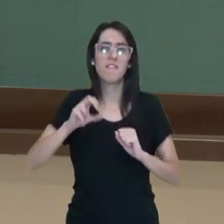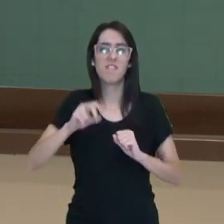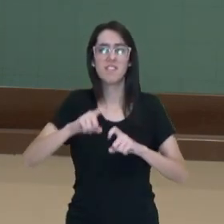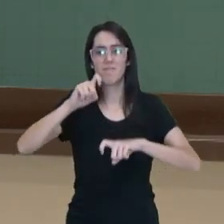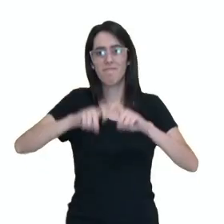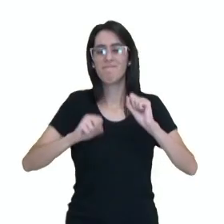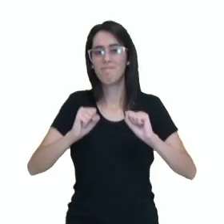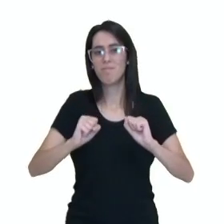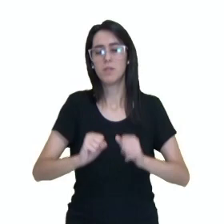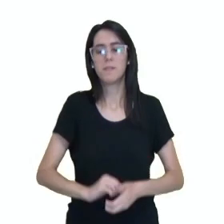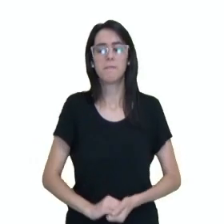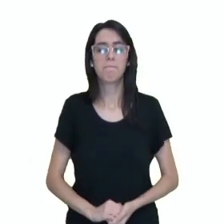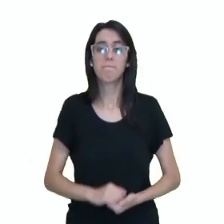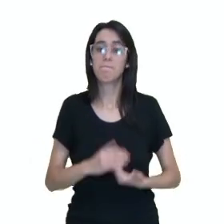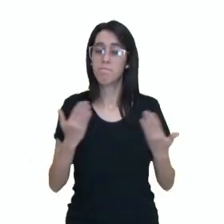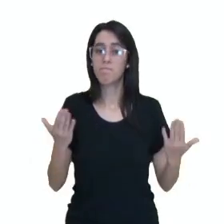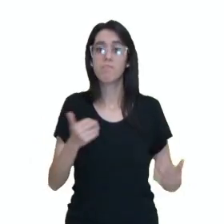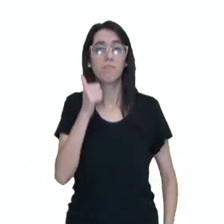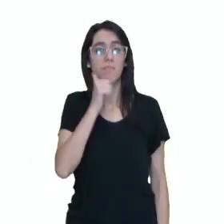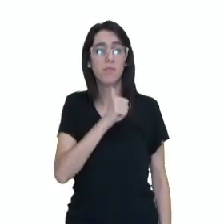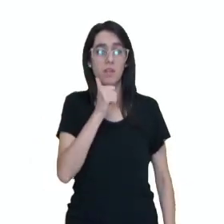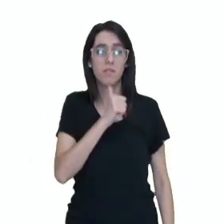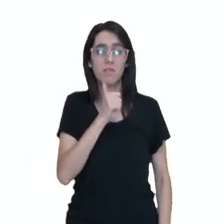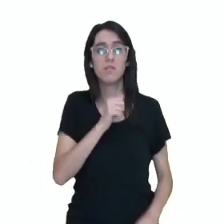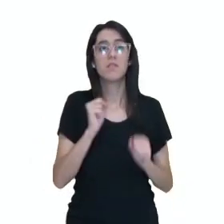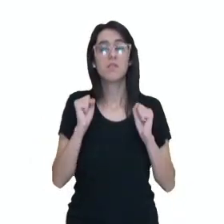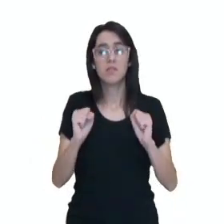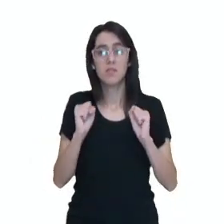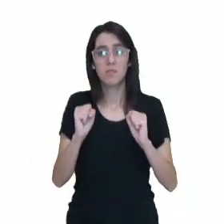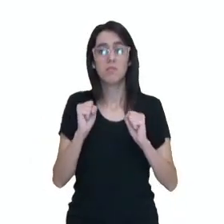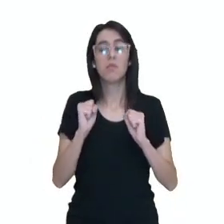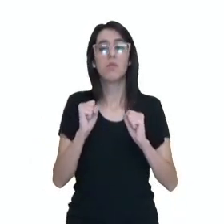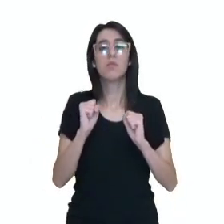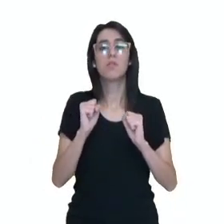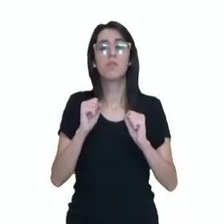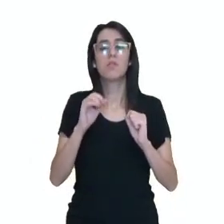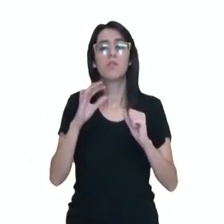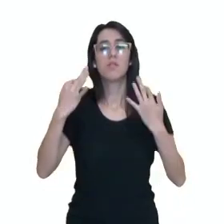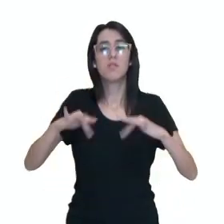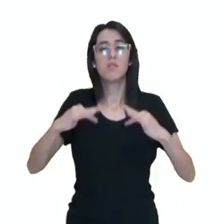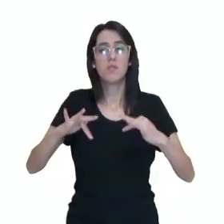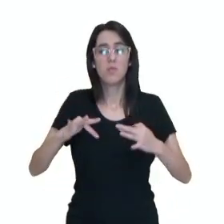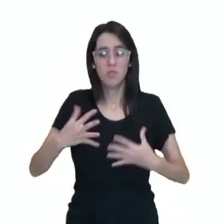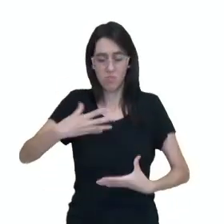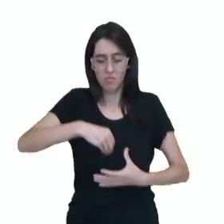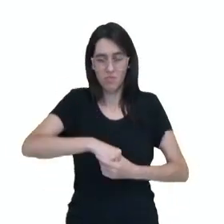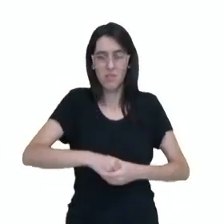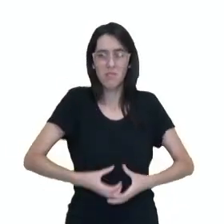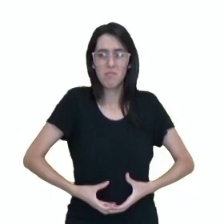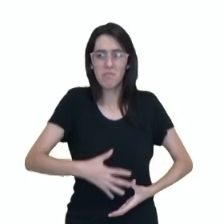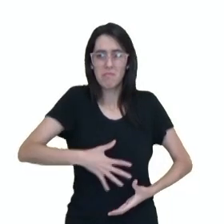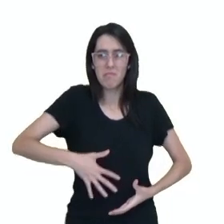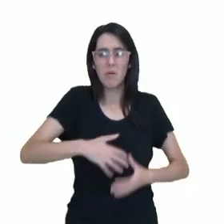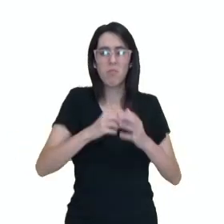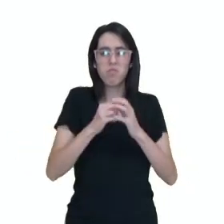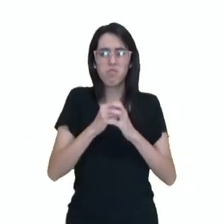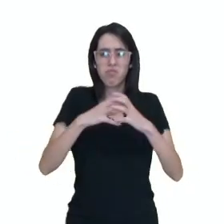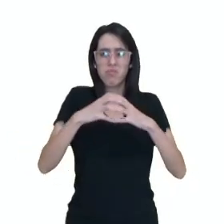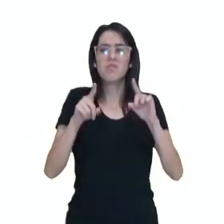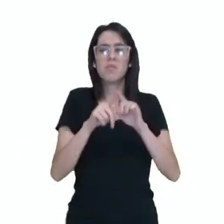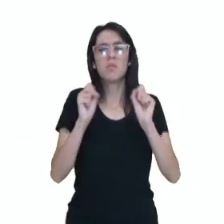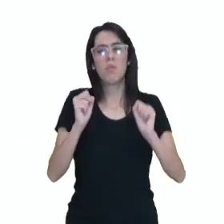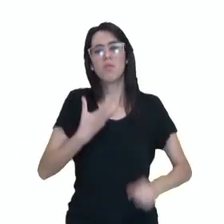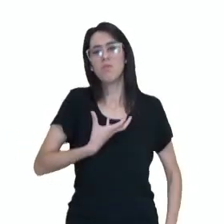sexualmente transmissível. Então, nas fêmeas ela vai causar, essa doença vai causar inflamação uterina e pode causar aborto também. Nos machos vai